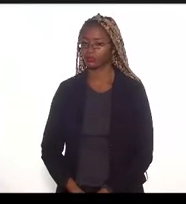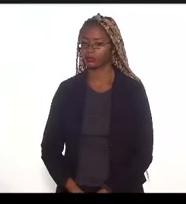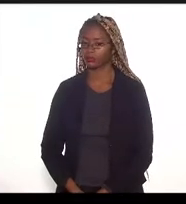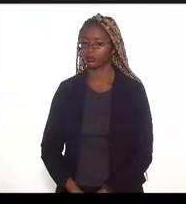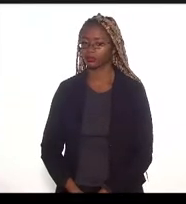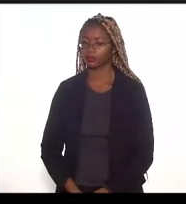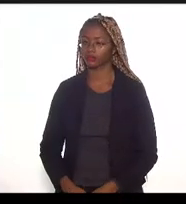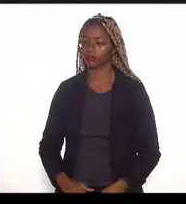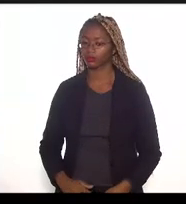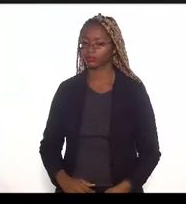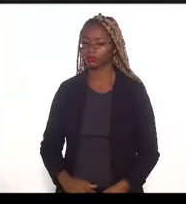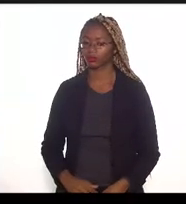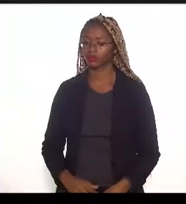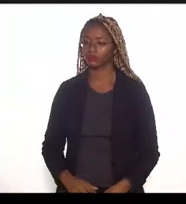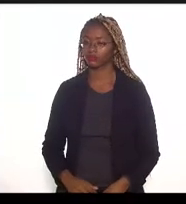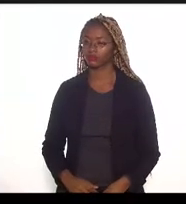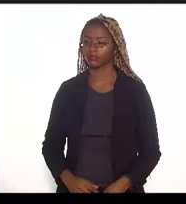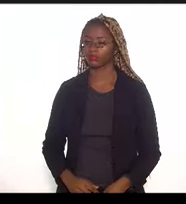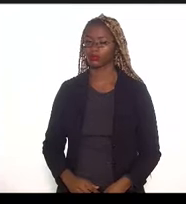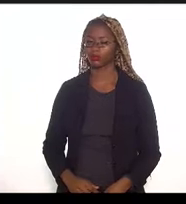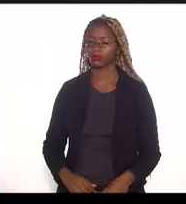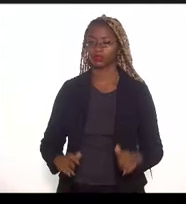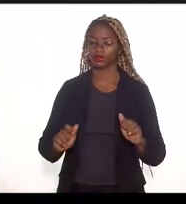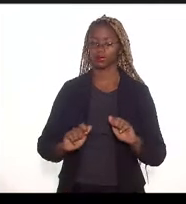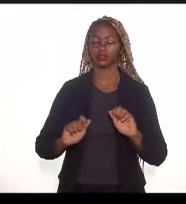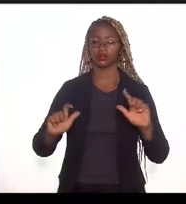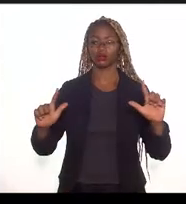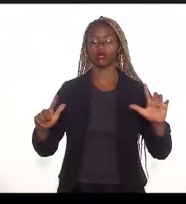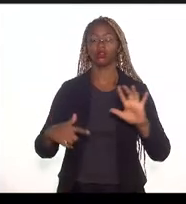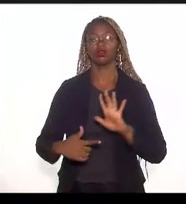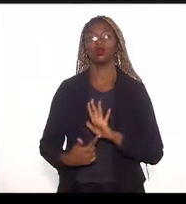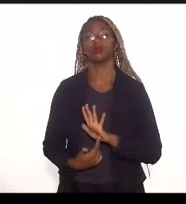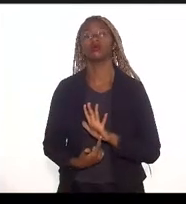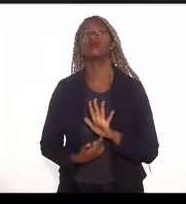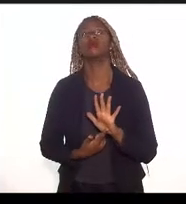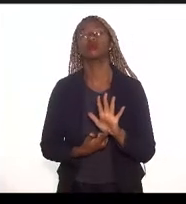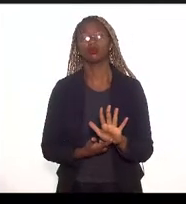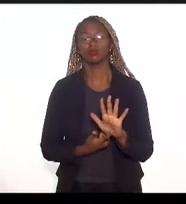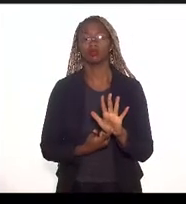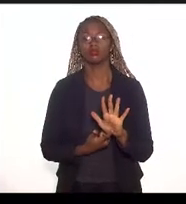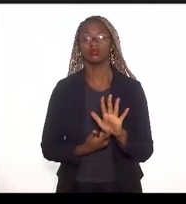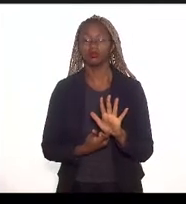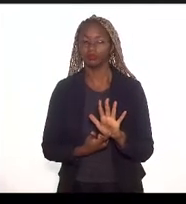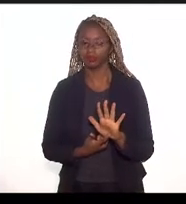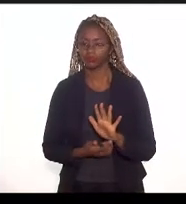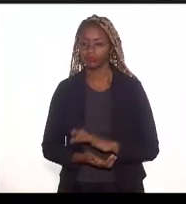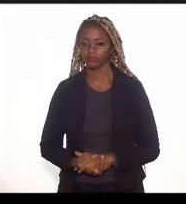Eu gosto de trazer esse quadro, porque esse quadro mostra o quanto...